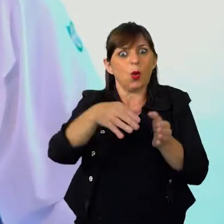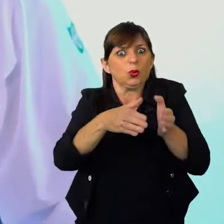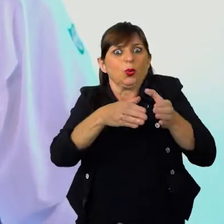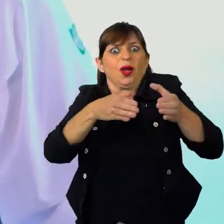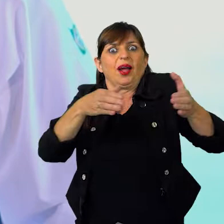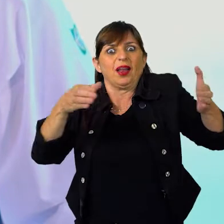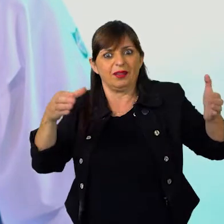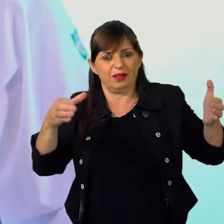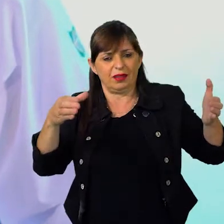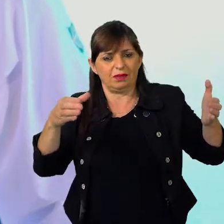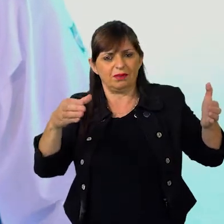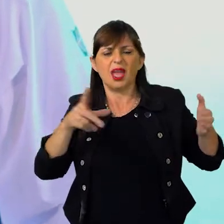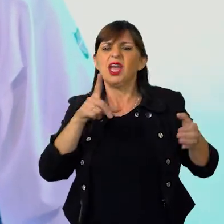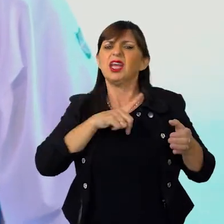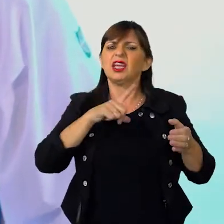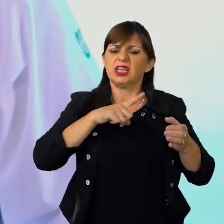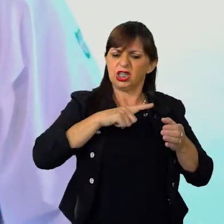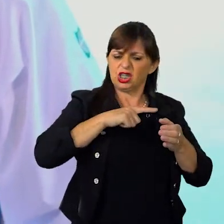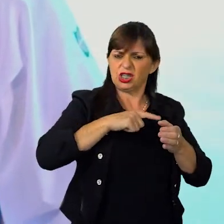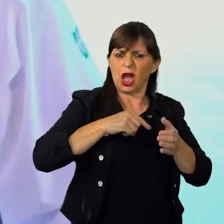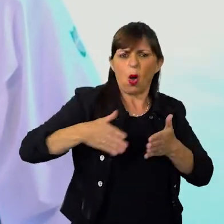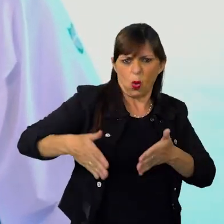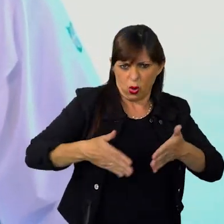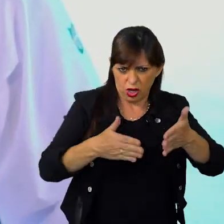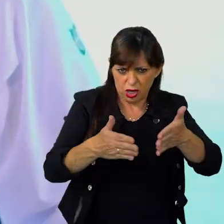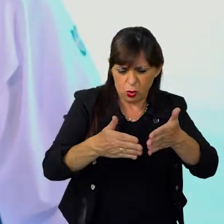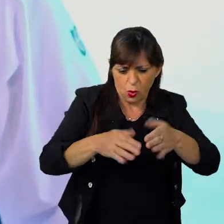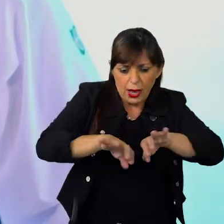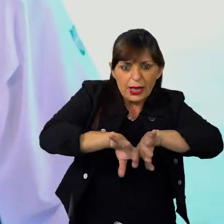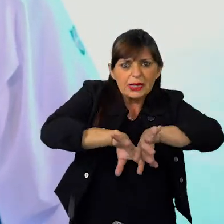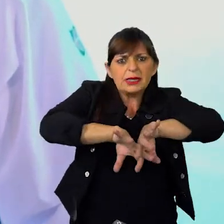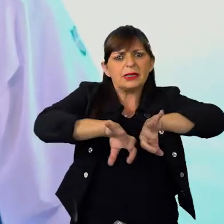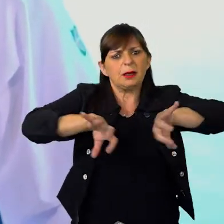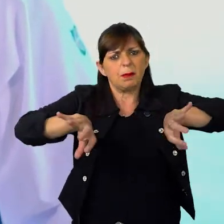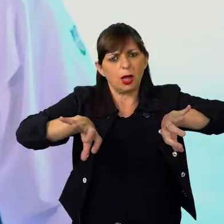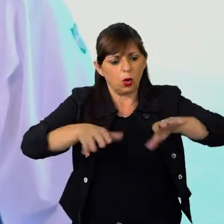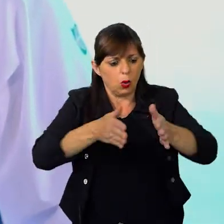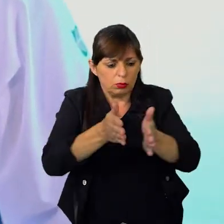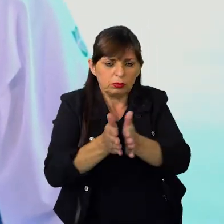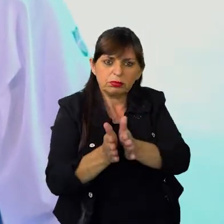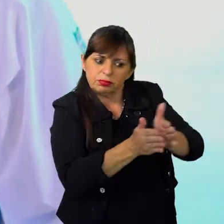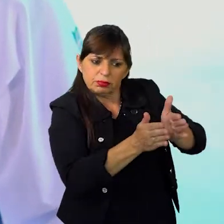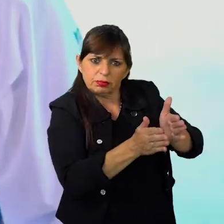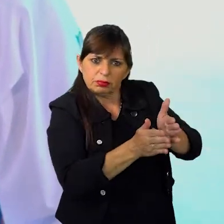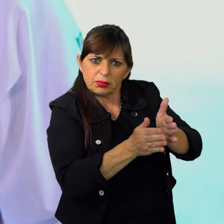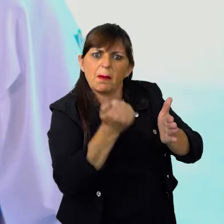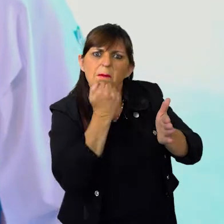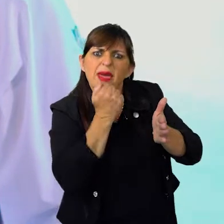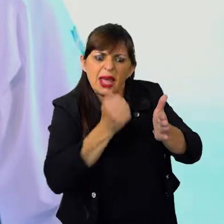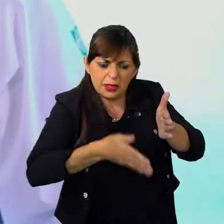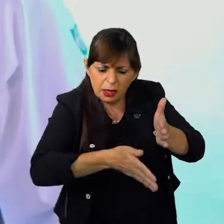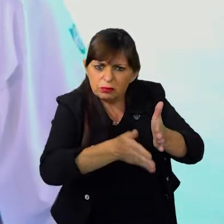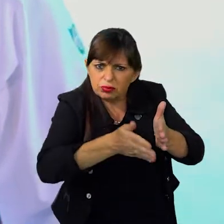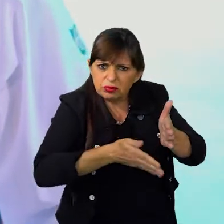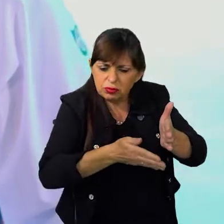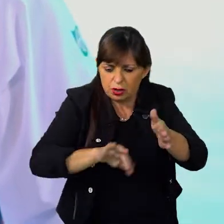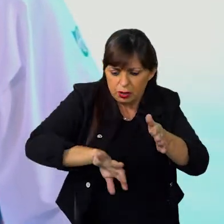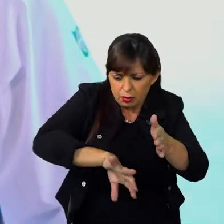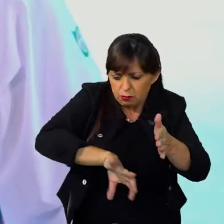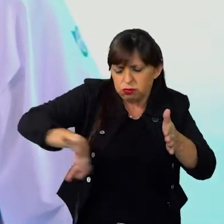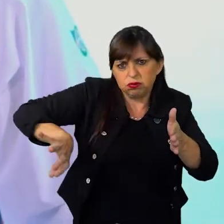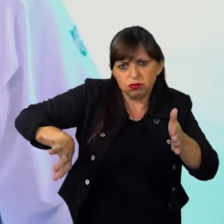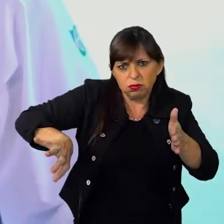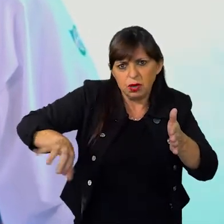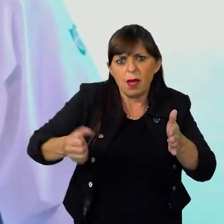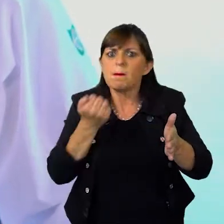uma das maiores fendas é um dos maiores saltos longitudinais do mundo considerado ele